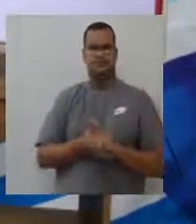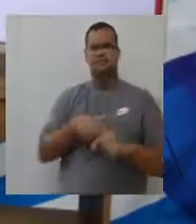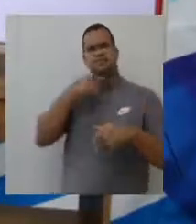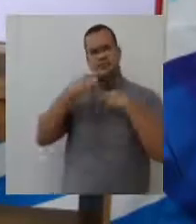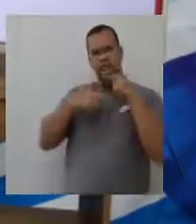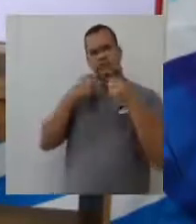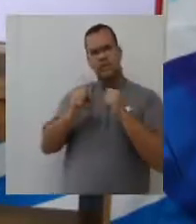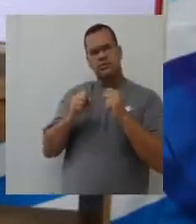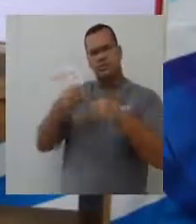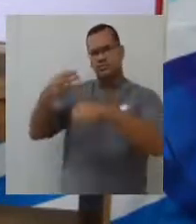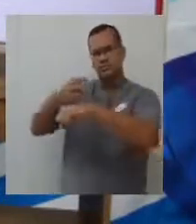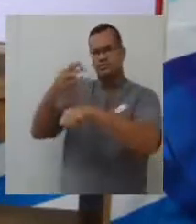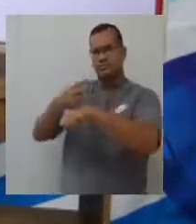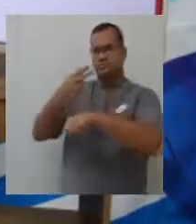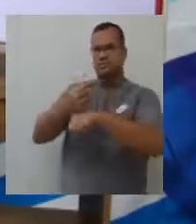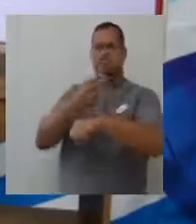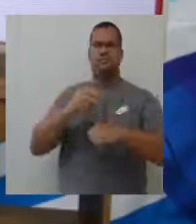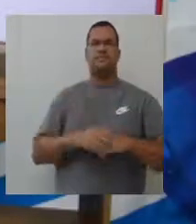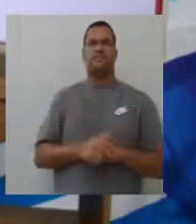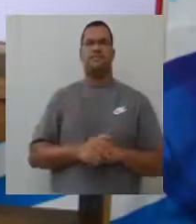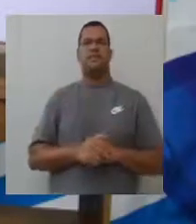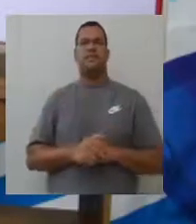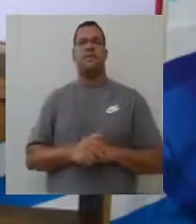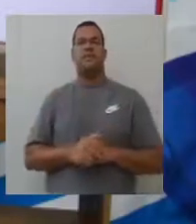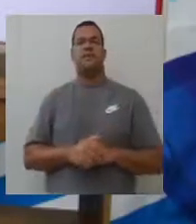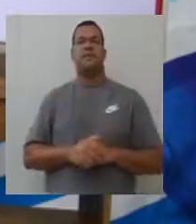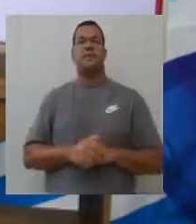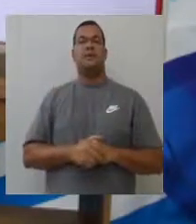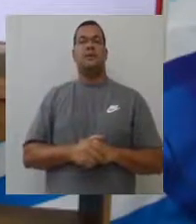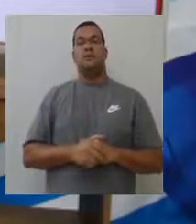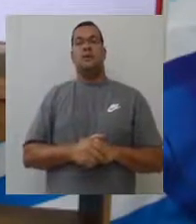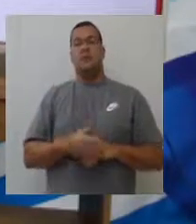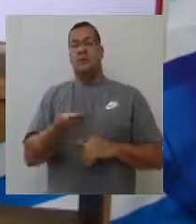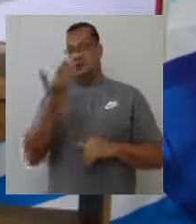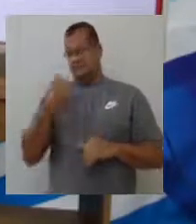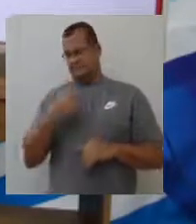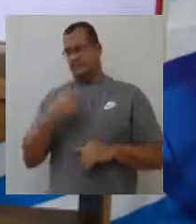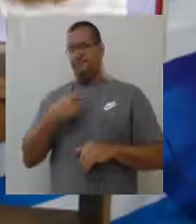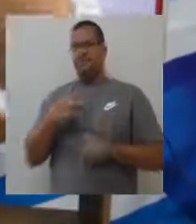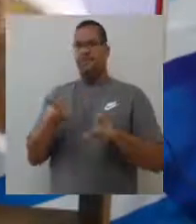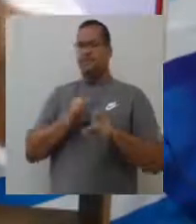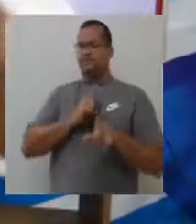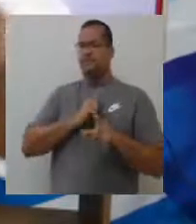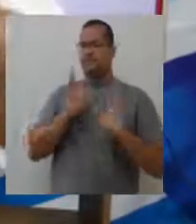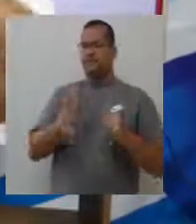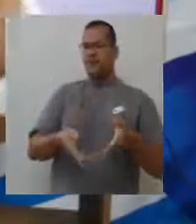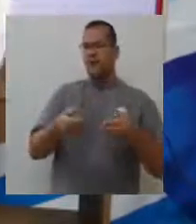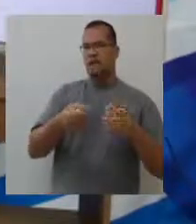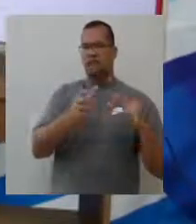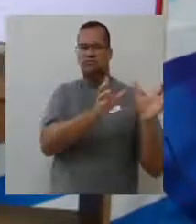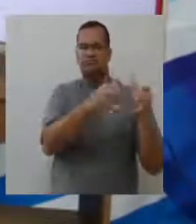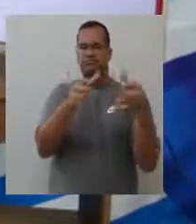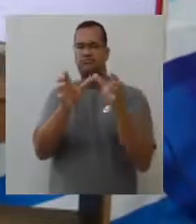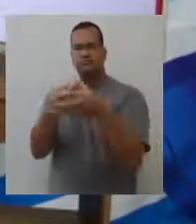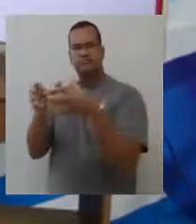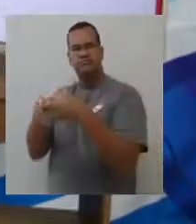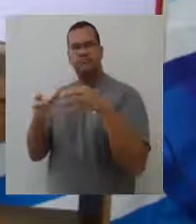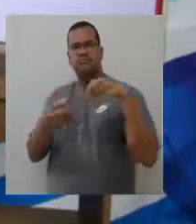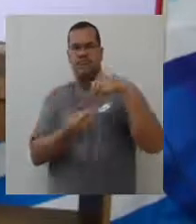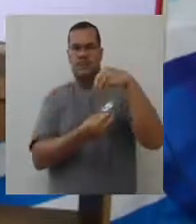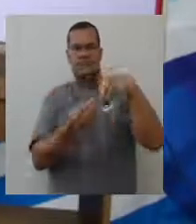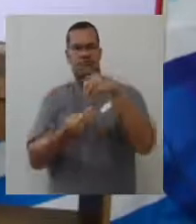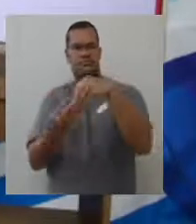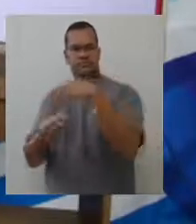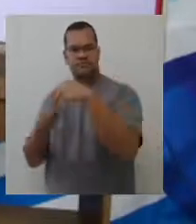aqui no nosso WhatsApp. Então, pessoal, vamos lá. Fizemos aí a classificação das soluções, tá? Quanto